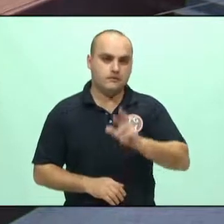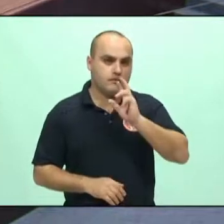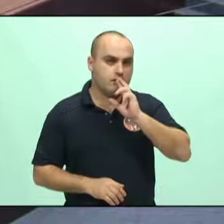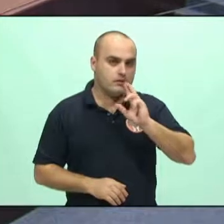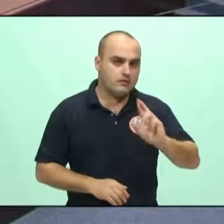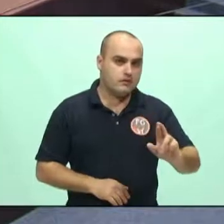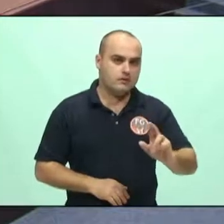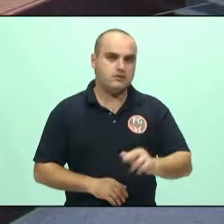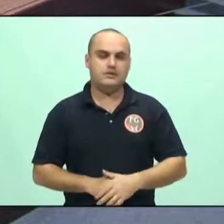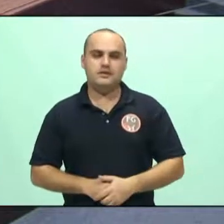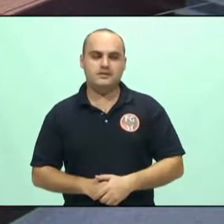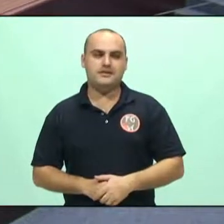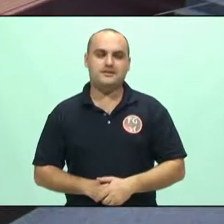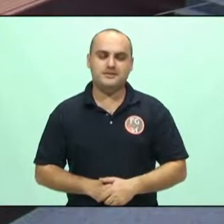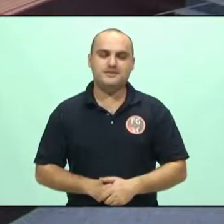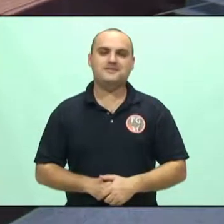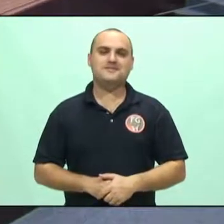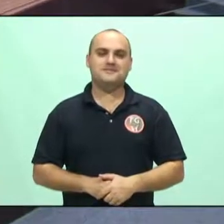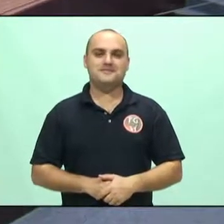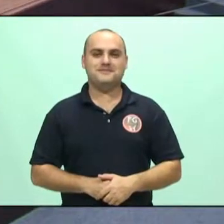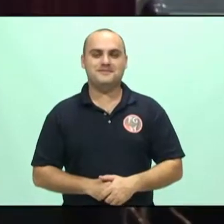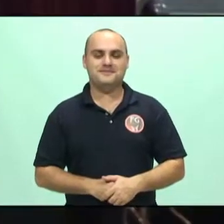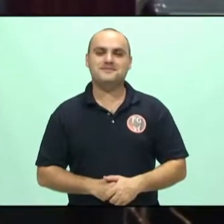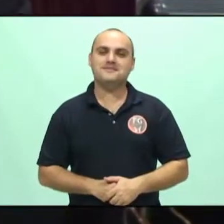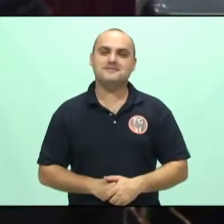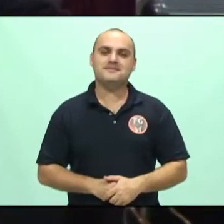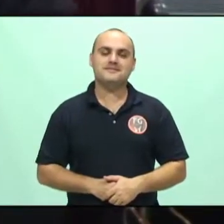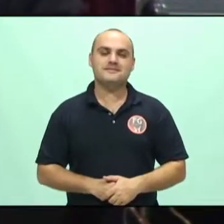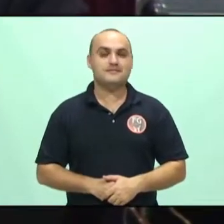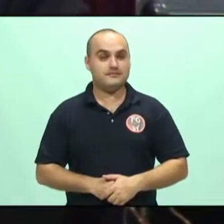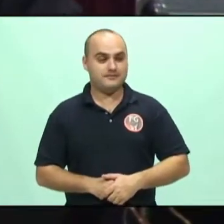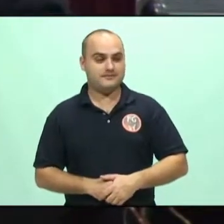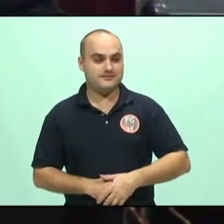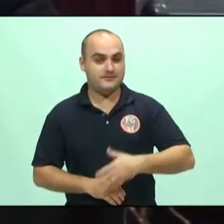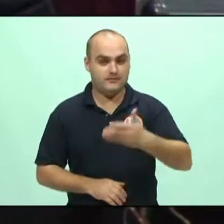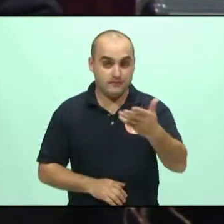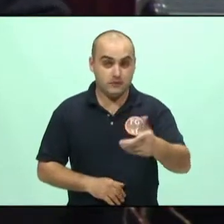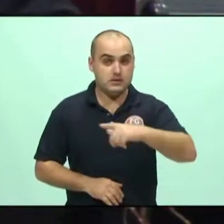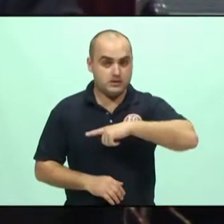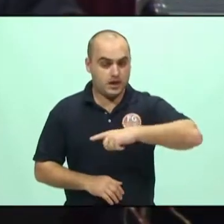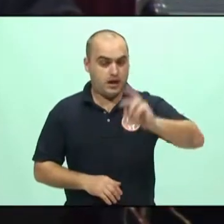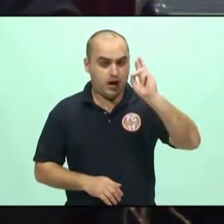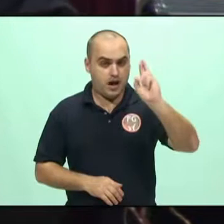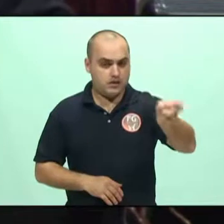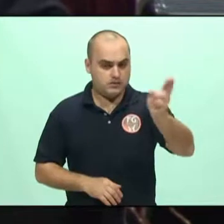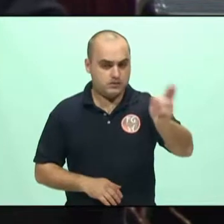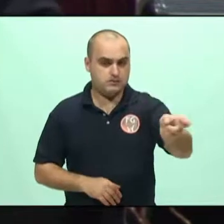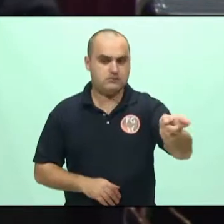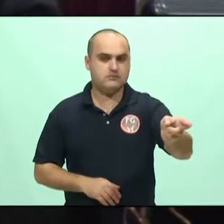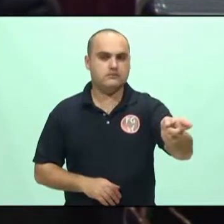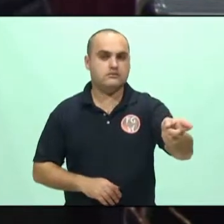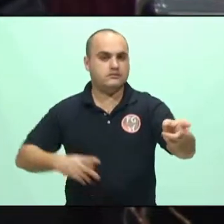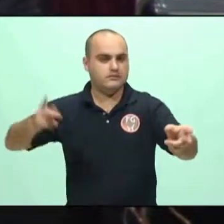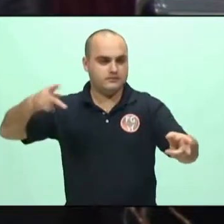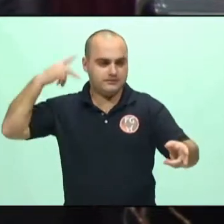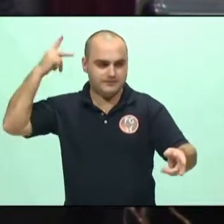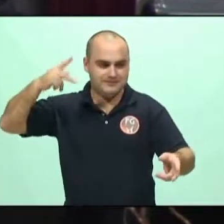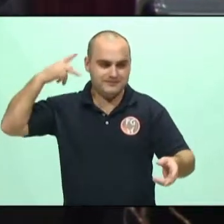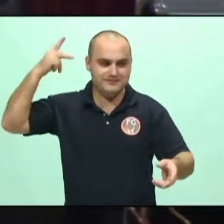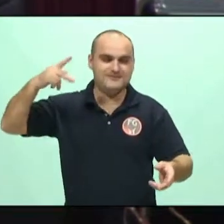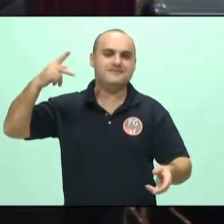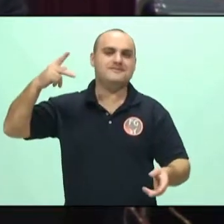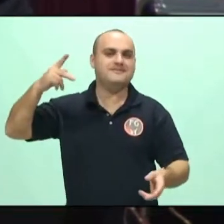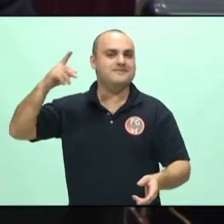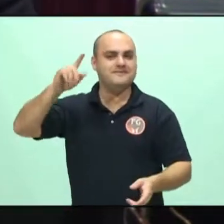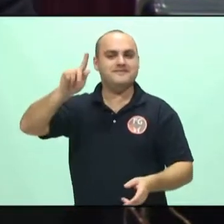Antônio Aldo né me excitou e vocês têm razão Todos Têm razão principalmente o vereador Gilberto que apresenta esse